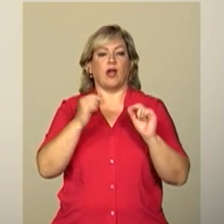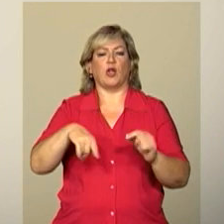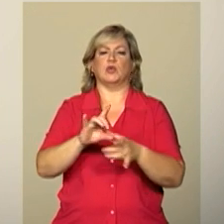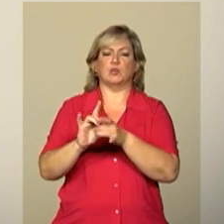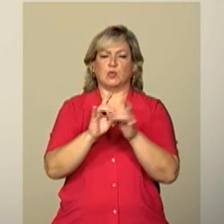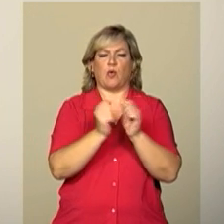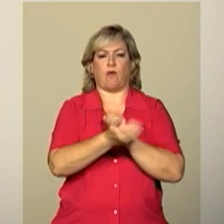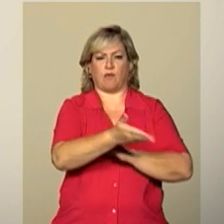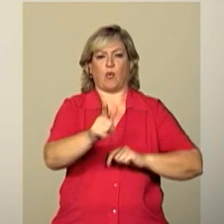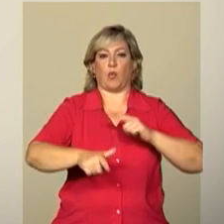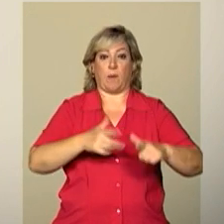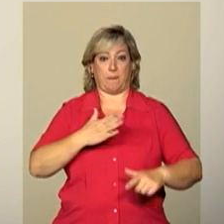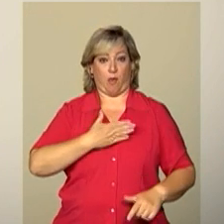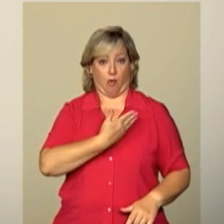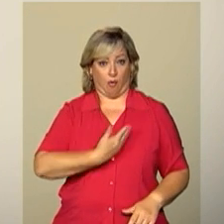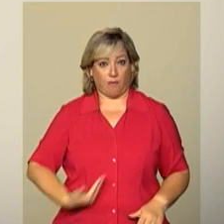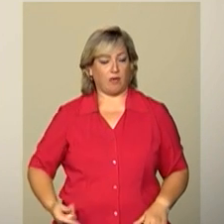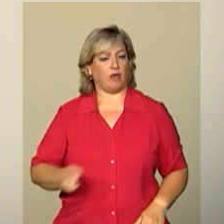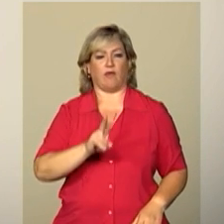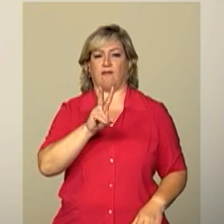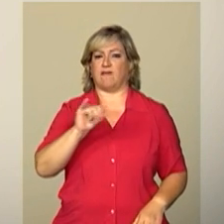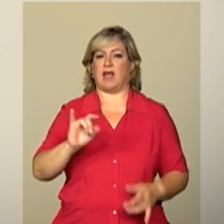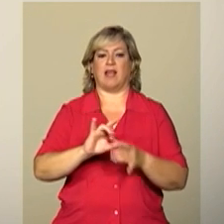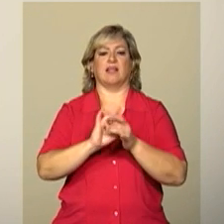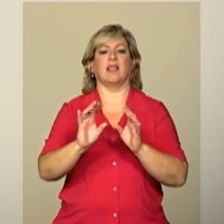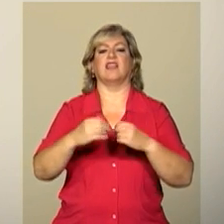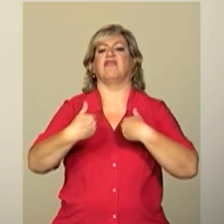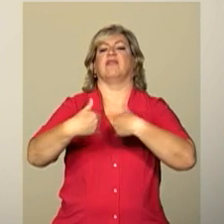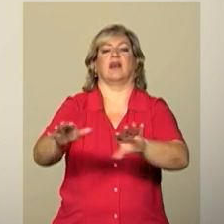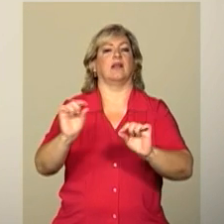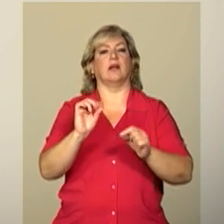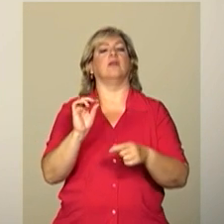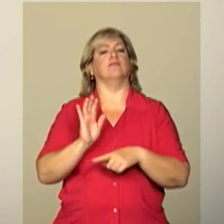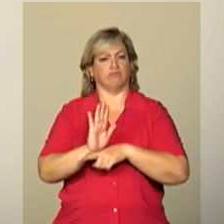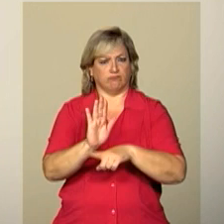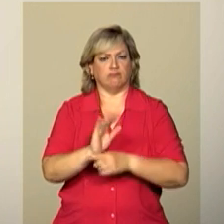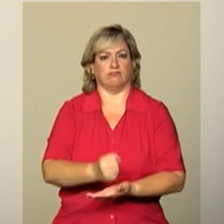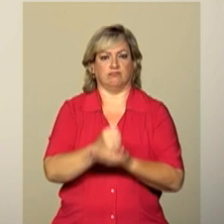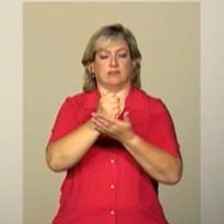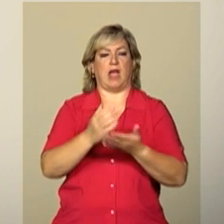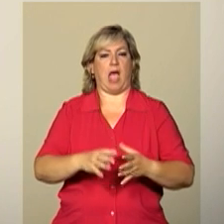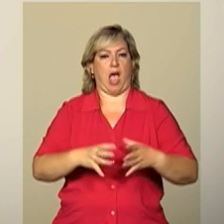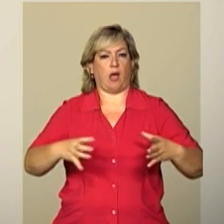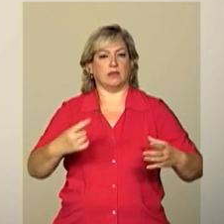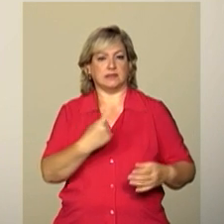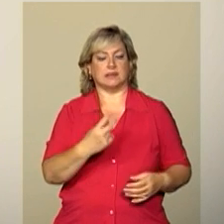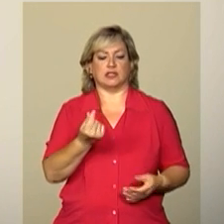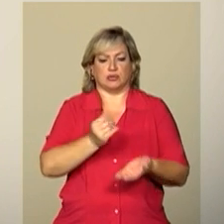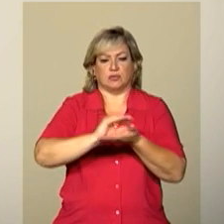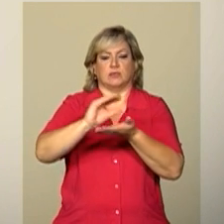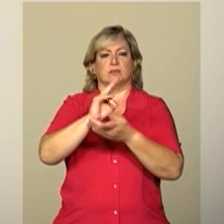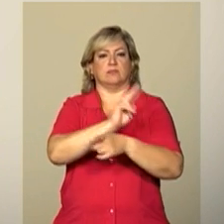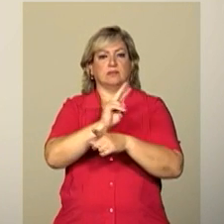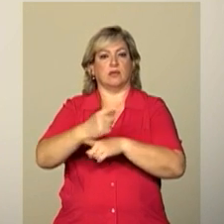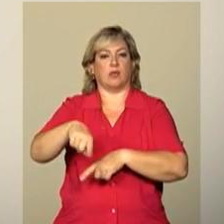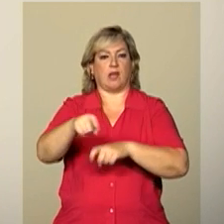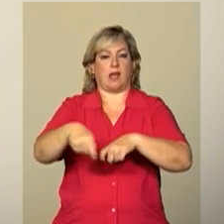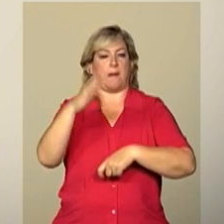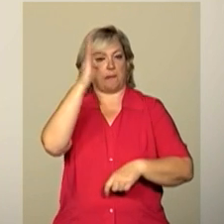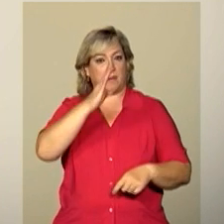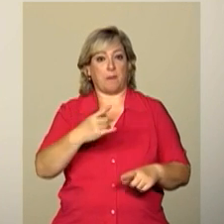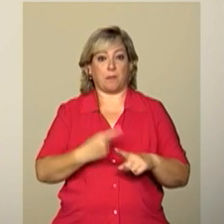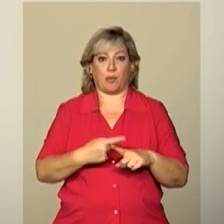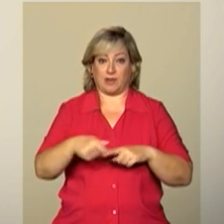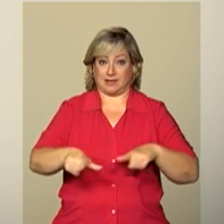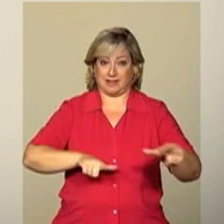vocês o meu governo não vai deixar faltar apoio e vou aumentar cada ve mais o crédito para agricultura brasileira